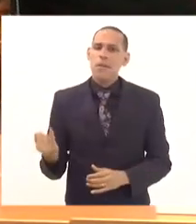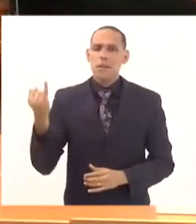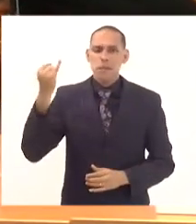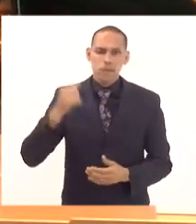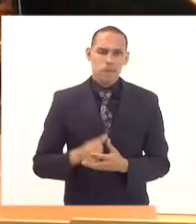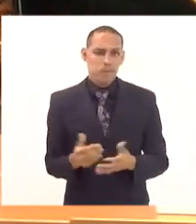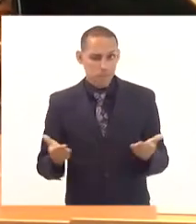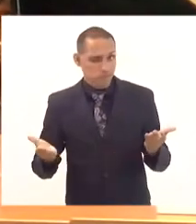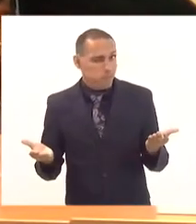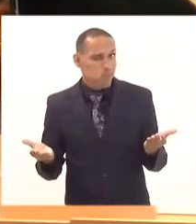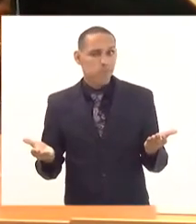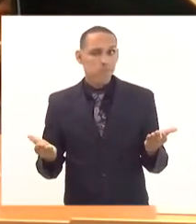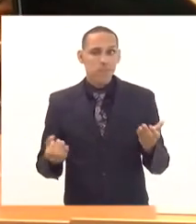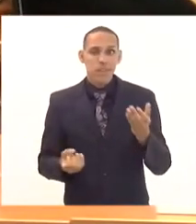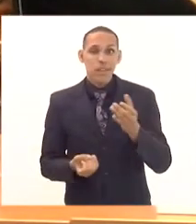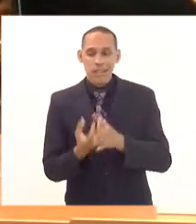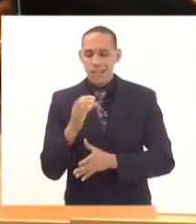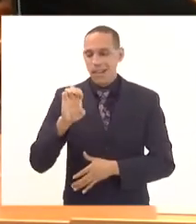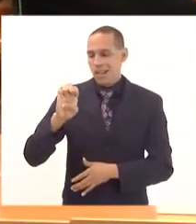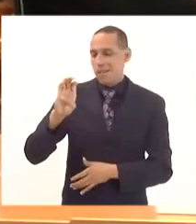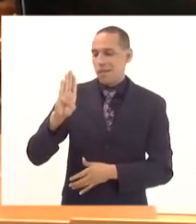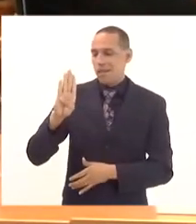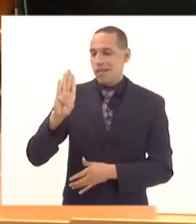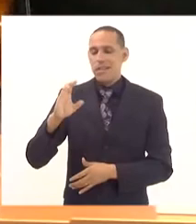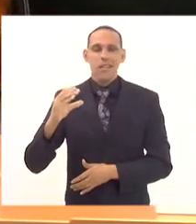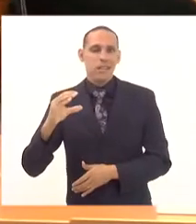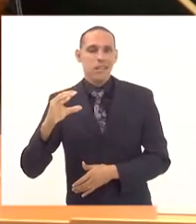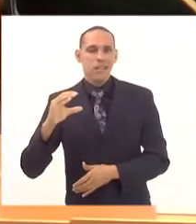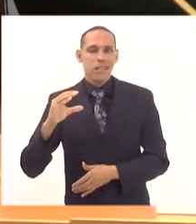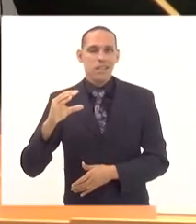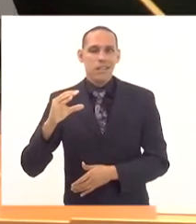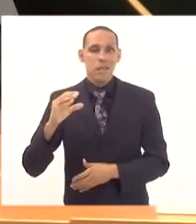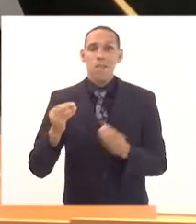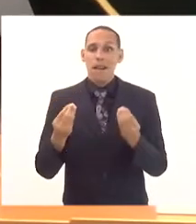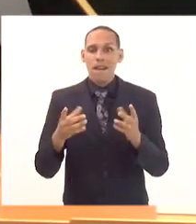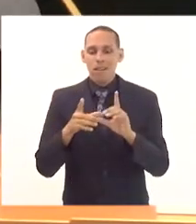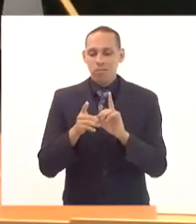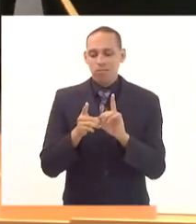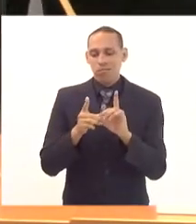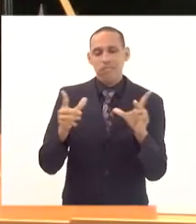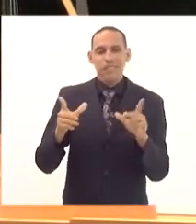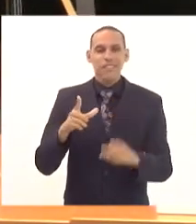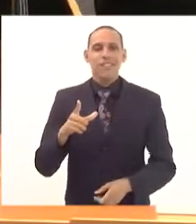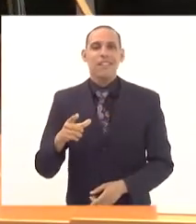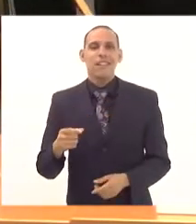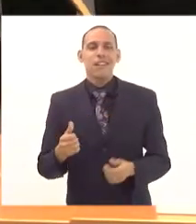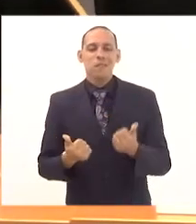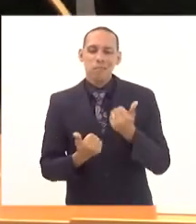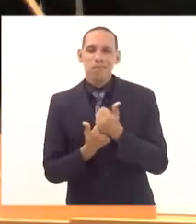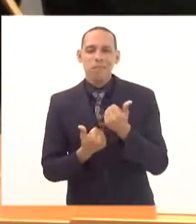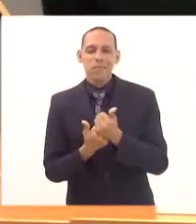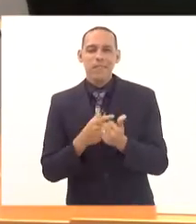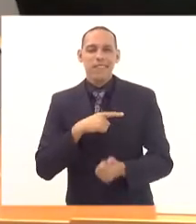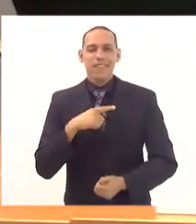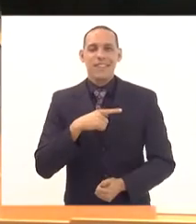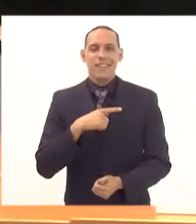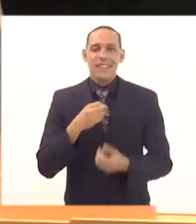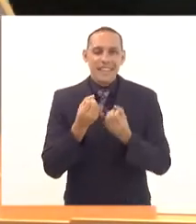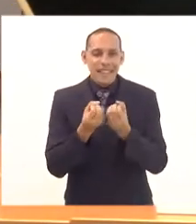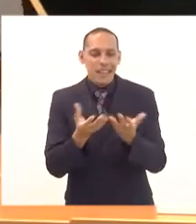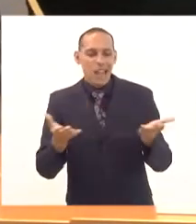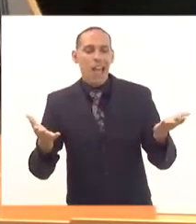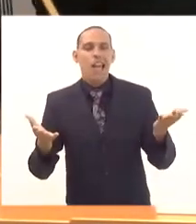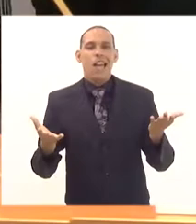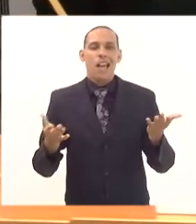então com o surgimento da ABC como pressuposto de uma democracia que seria capaz de garantir